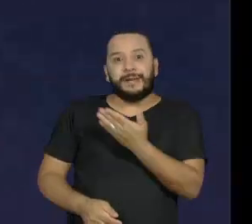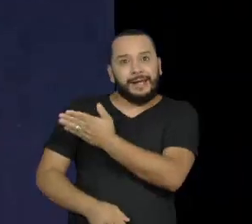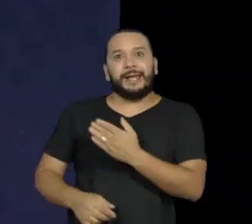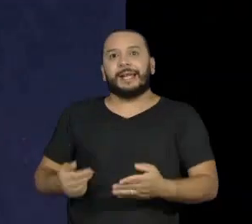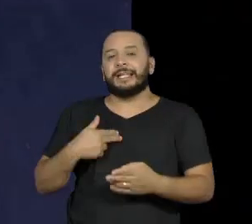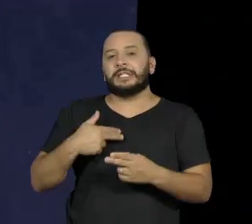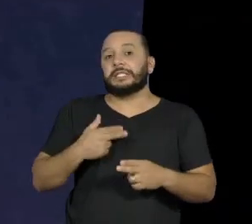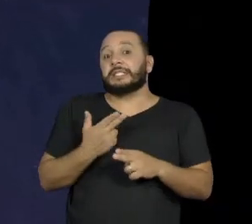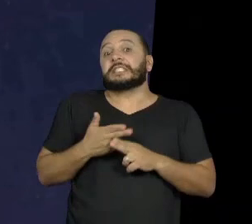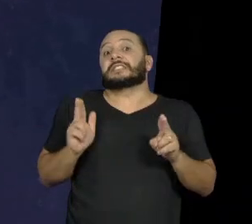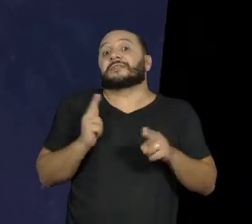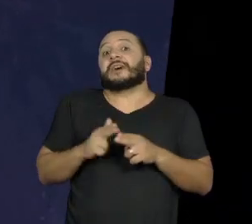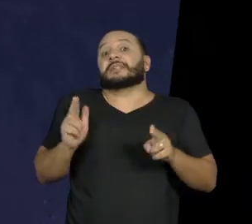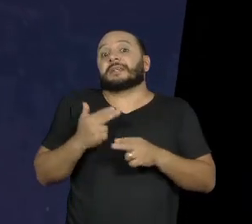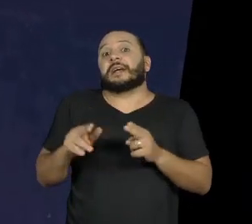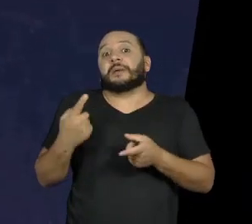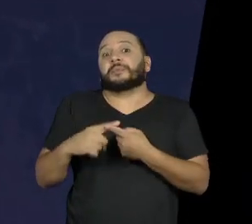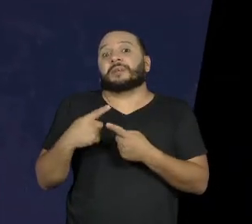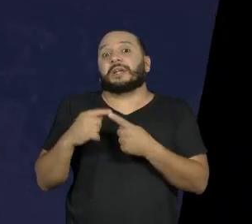sua timidez?